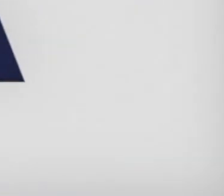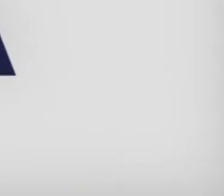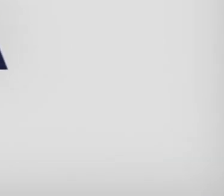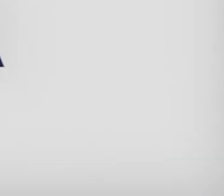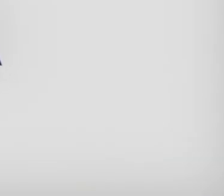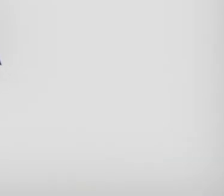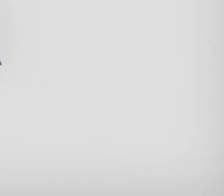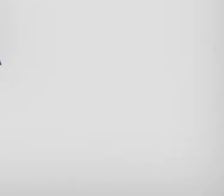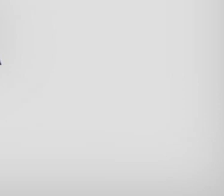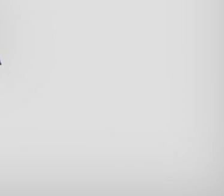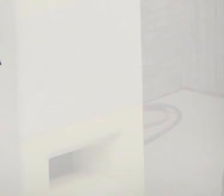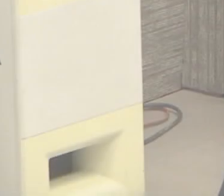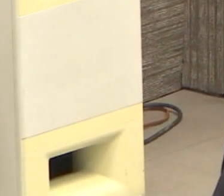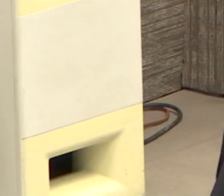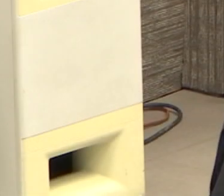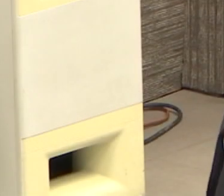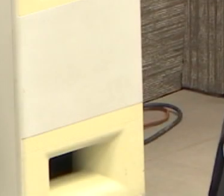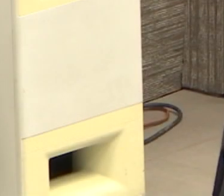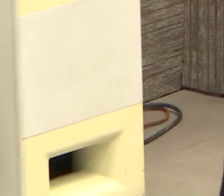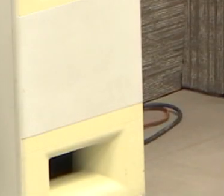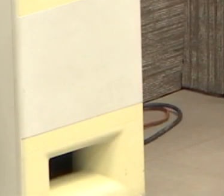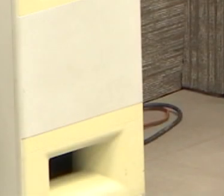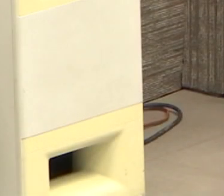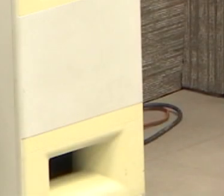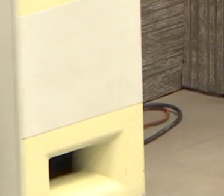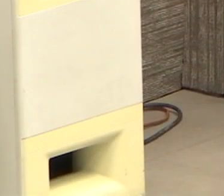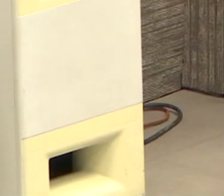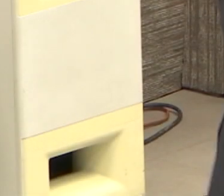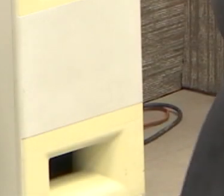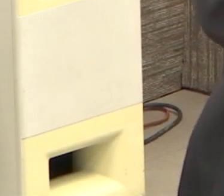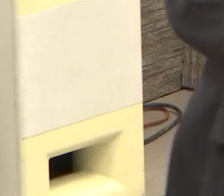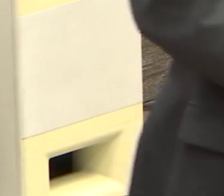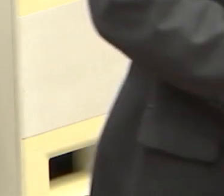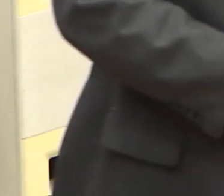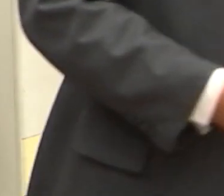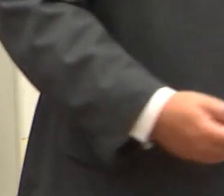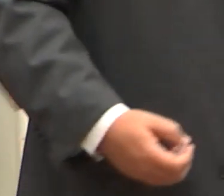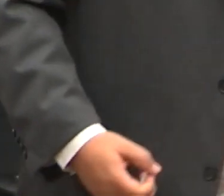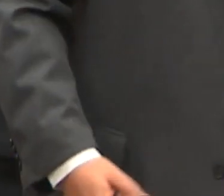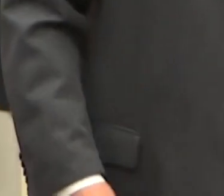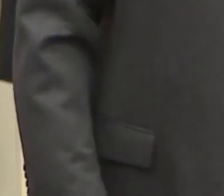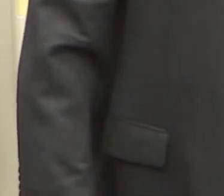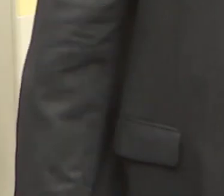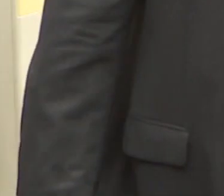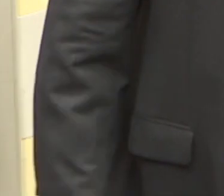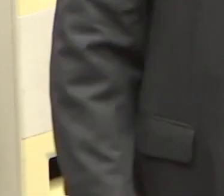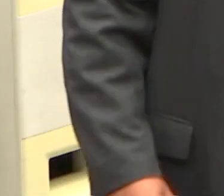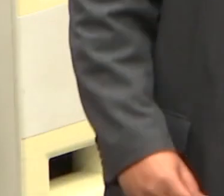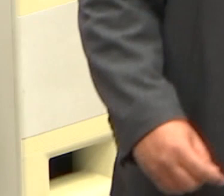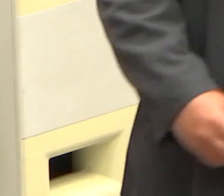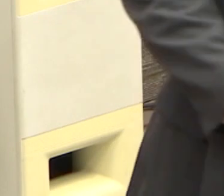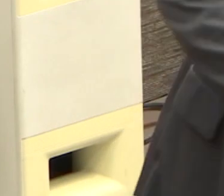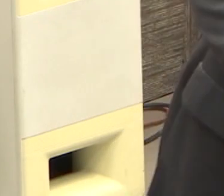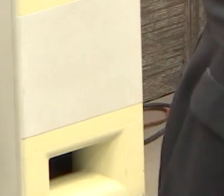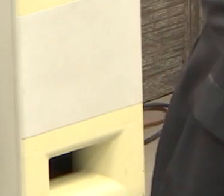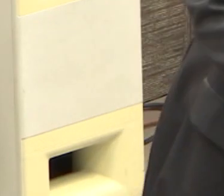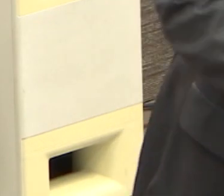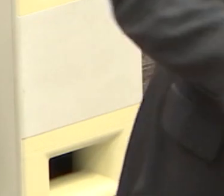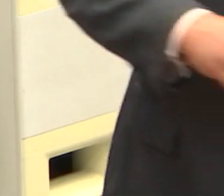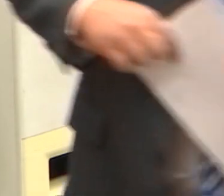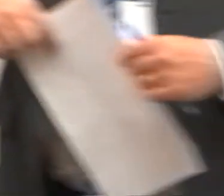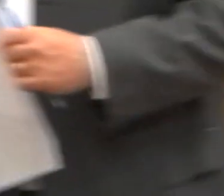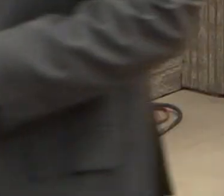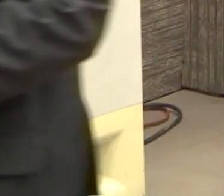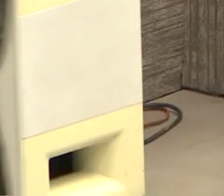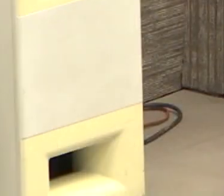TV Câmara, Campinas. Olá, muito bom dia para você que nos acompanha pela TV Câmara Campinas. Nós falamos ao